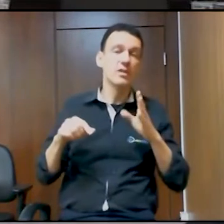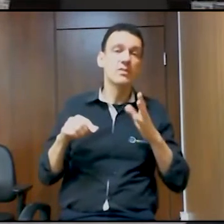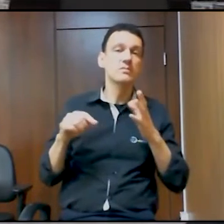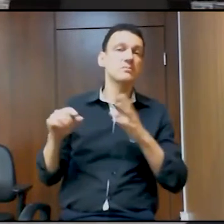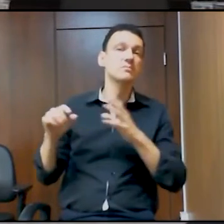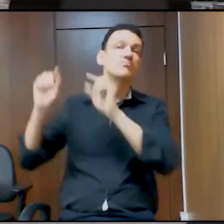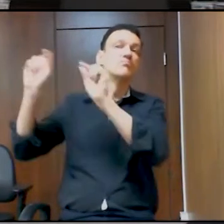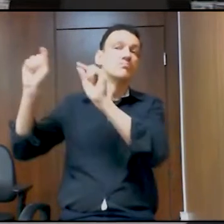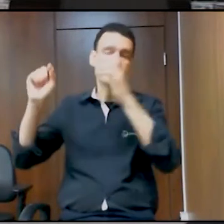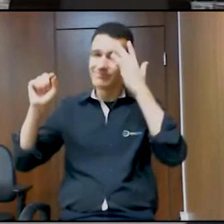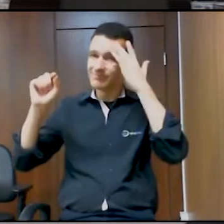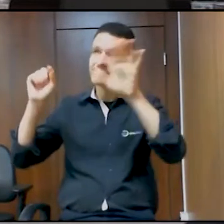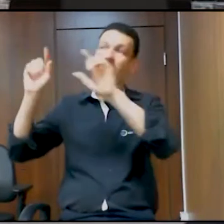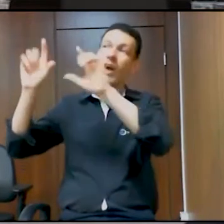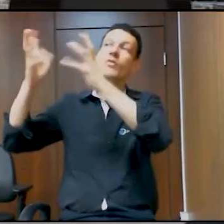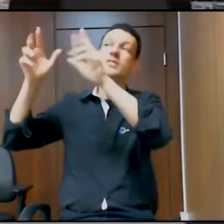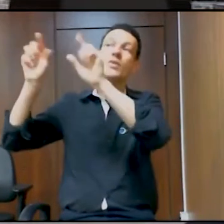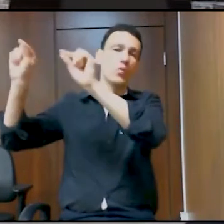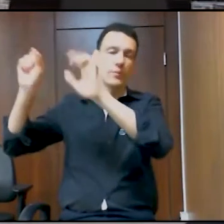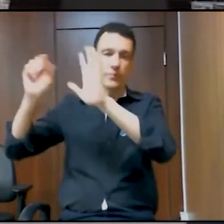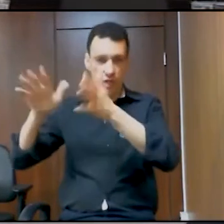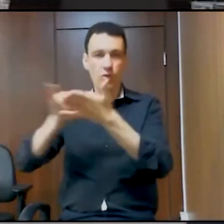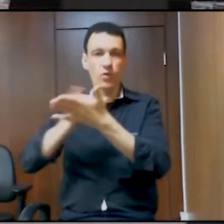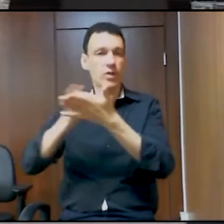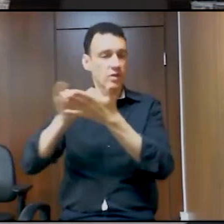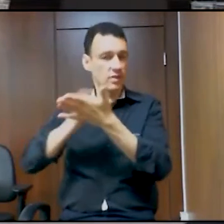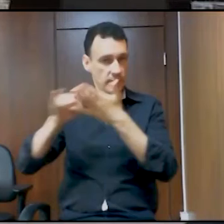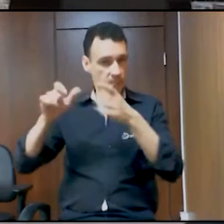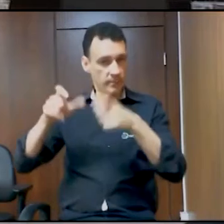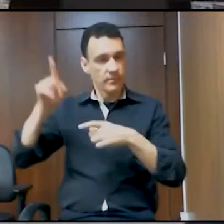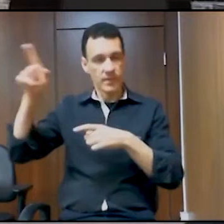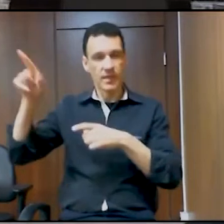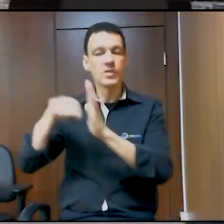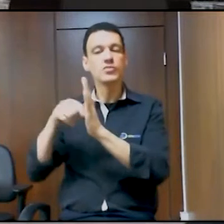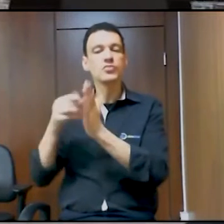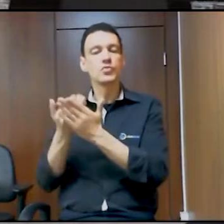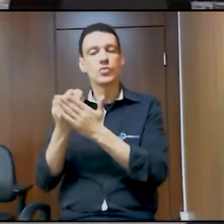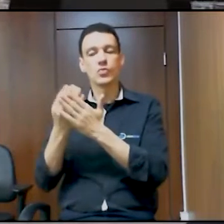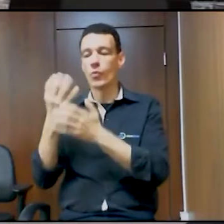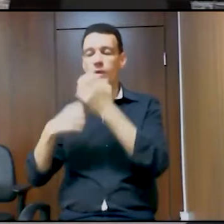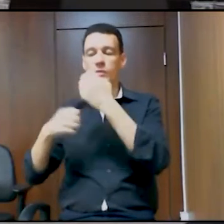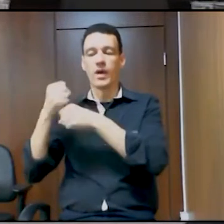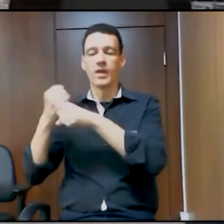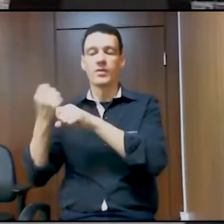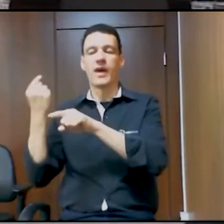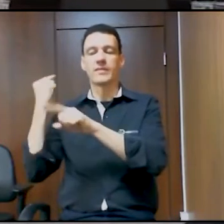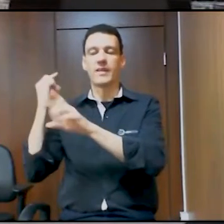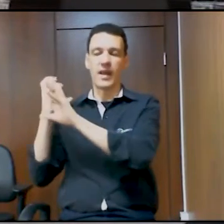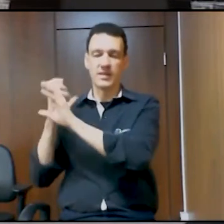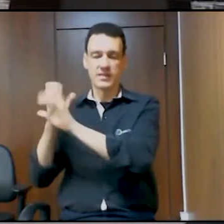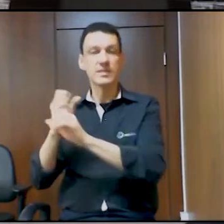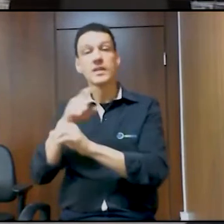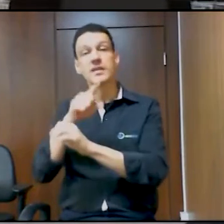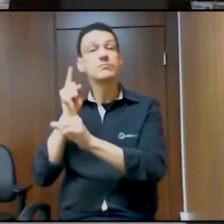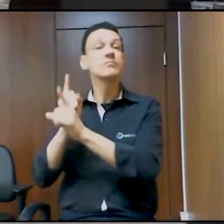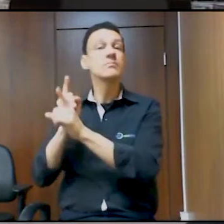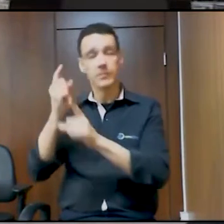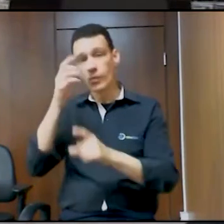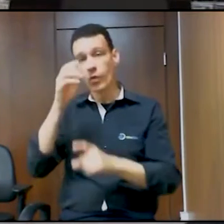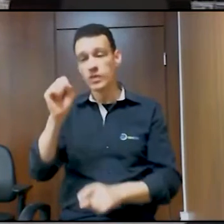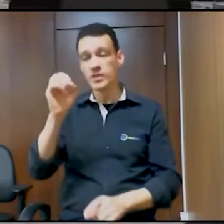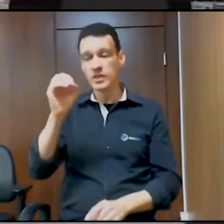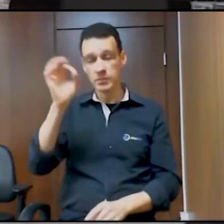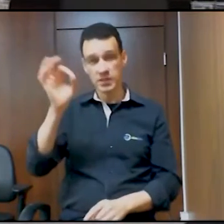por exemplo, em Nova York, com um estudo longitudinal de 4 anos. O que eles constataram? 80% das pessoas que passam